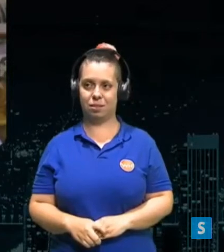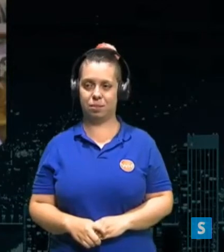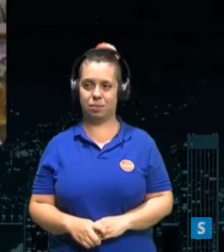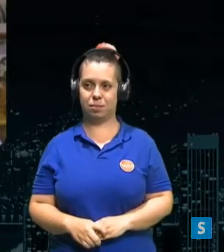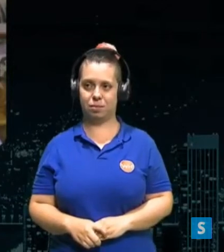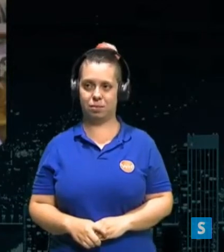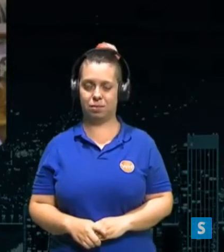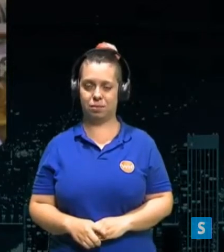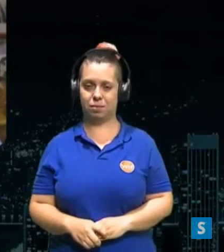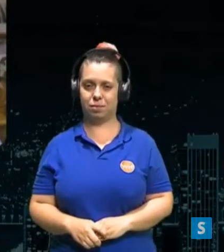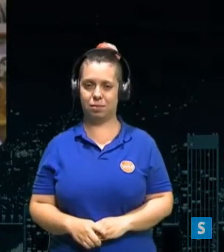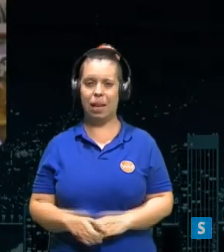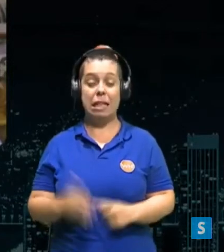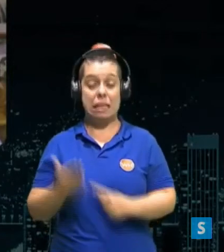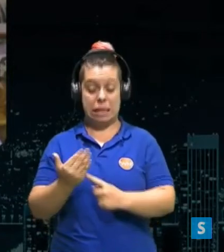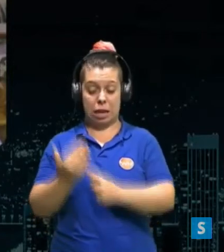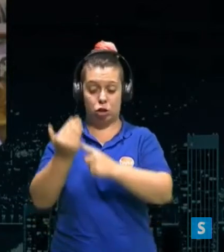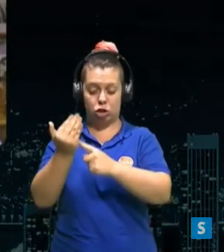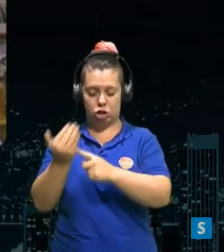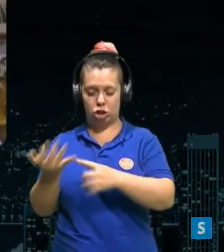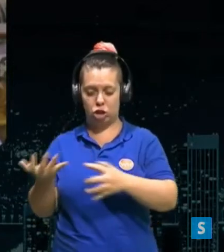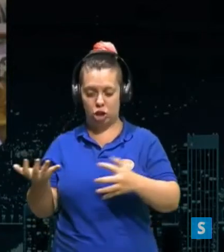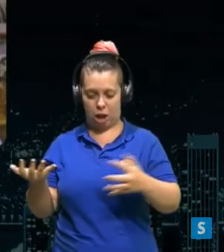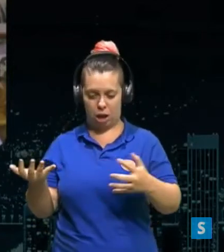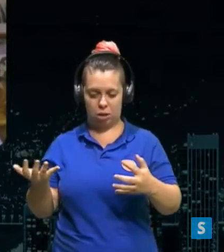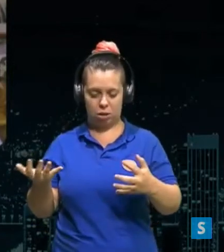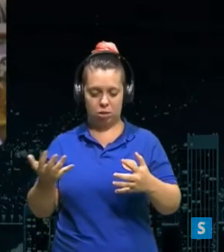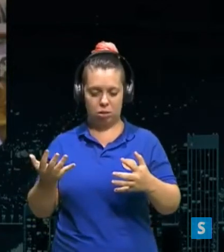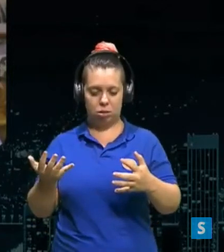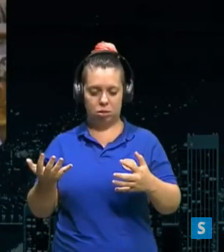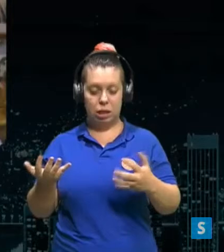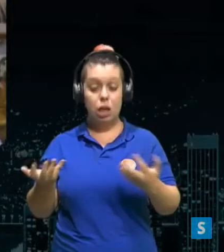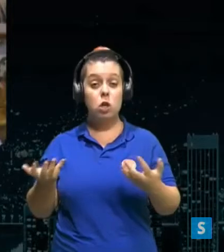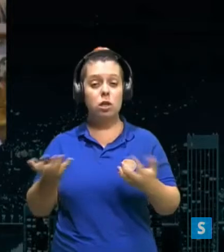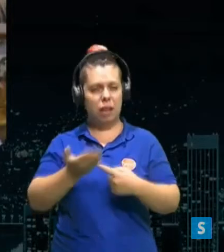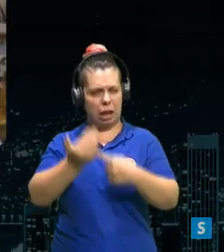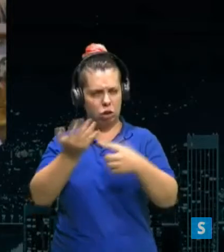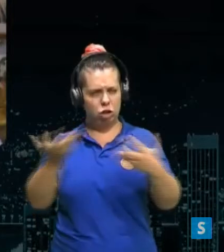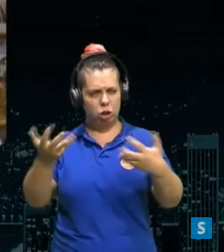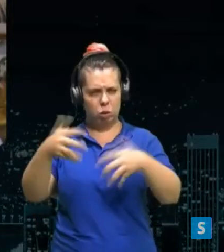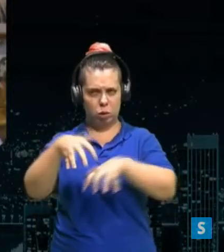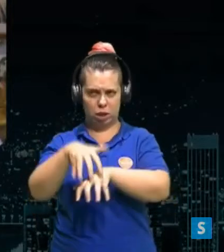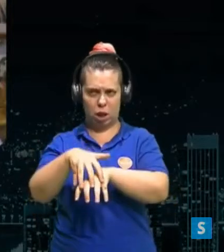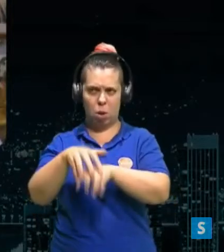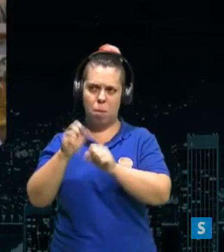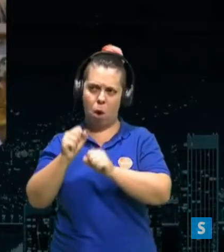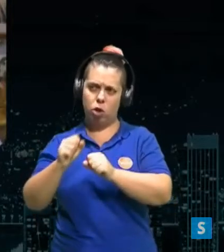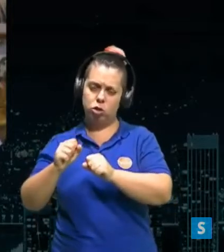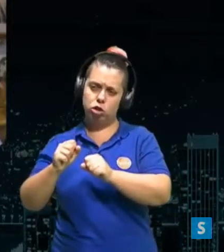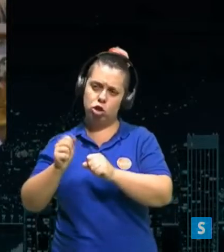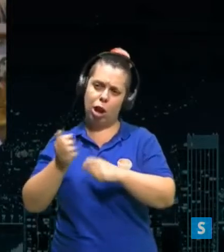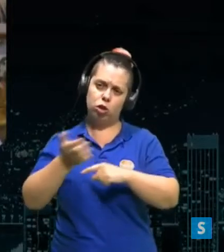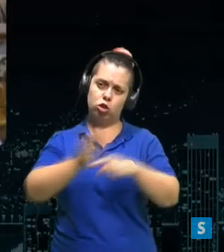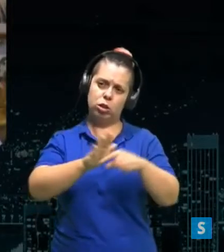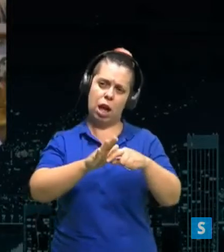contribuir para a redução da desigualdade social o papel da tecnologia